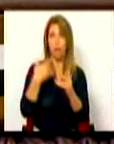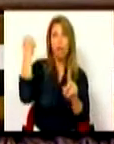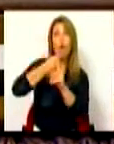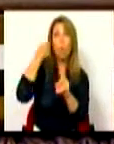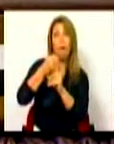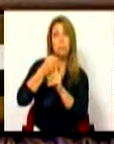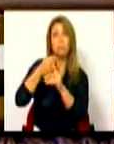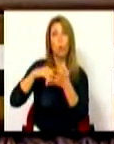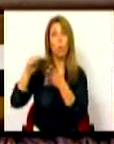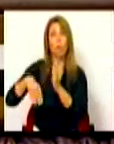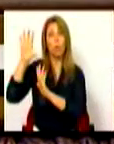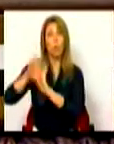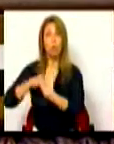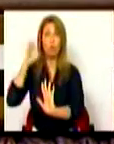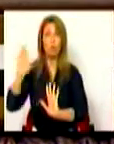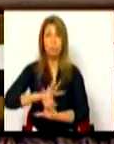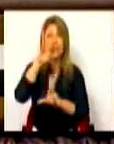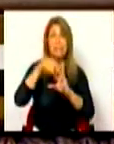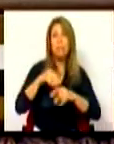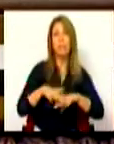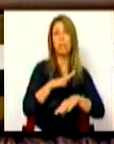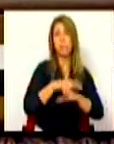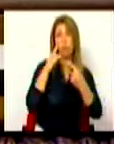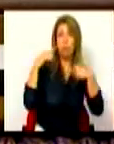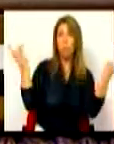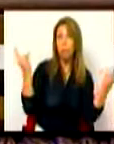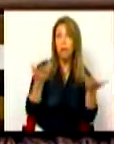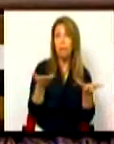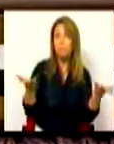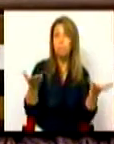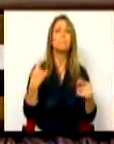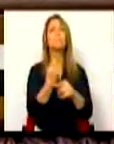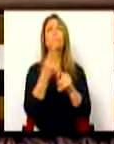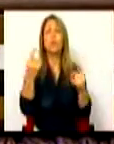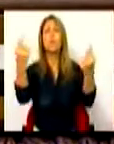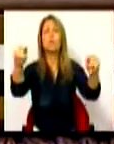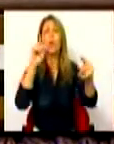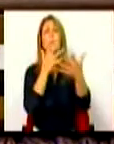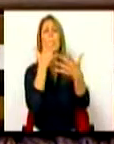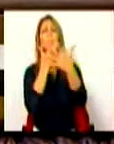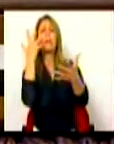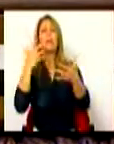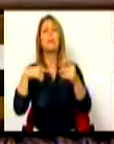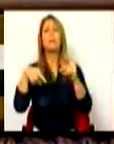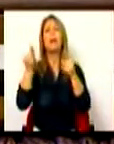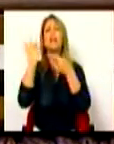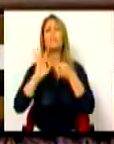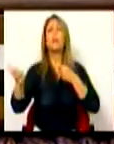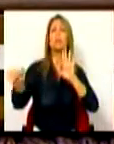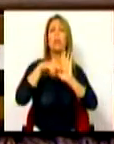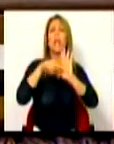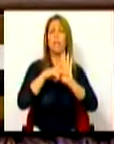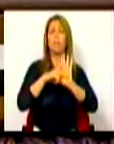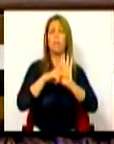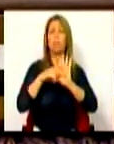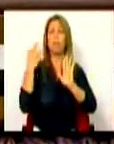na administração pública? Porque é que se sublinham apenas os aspectos menos positivos de uma minoria e não